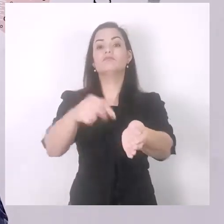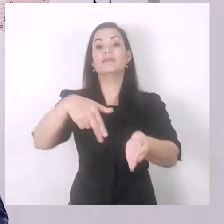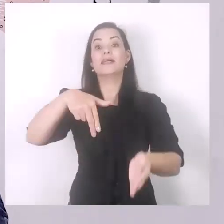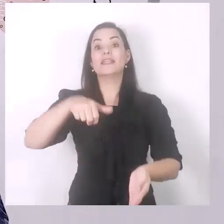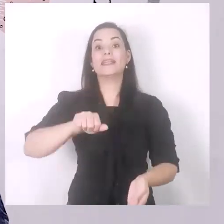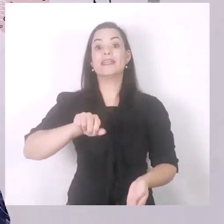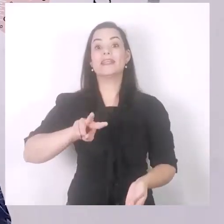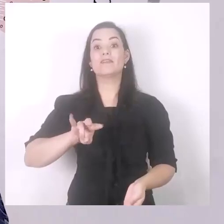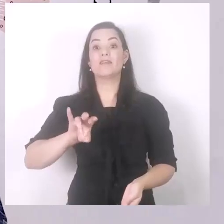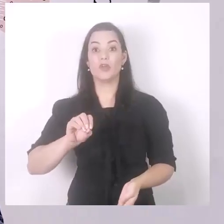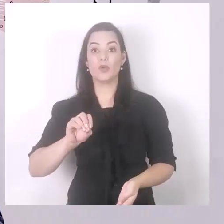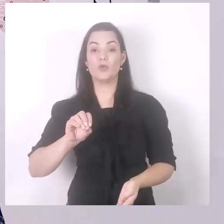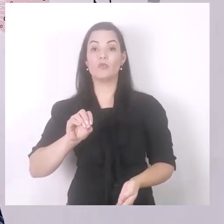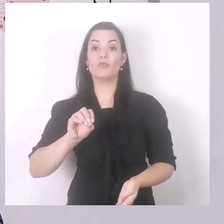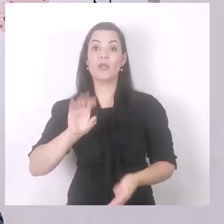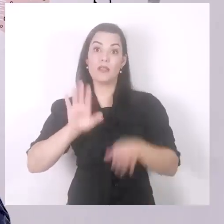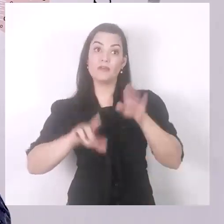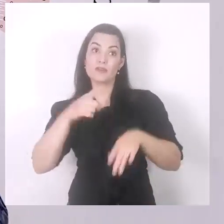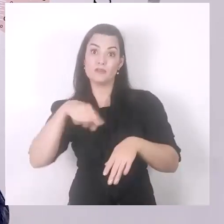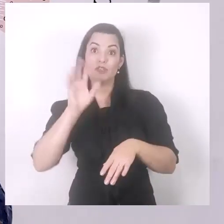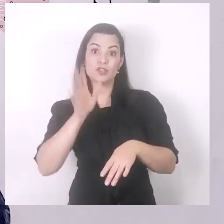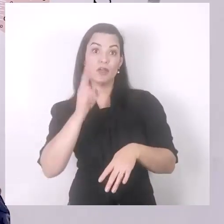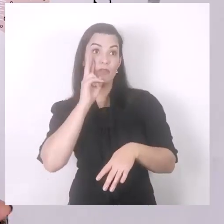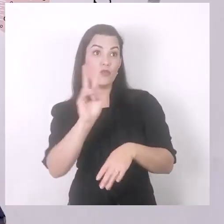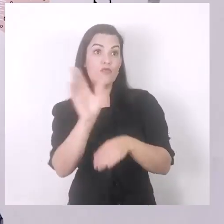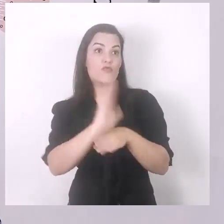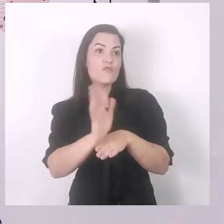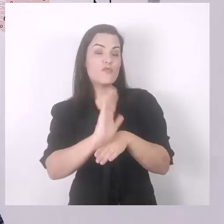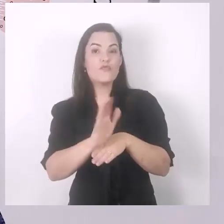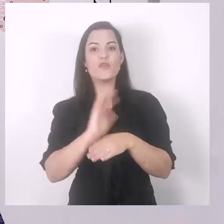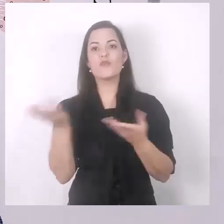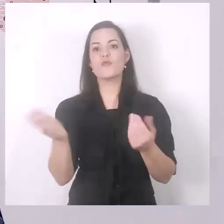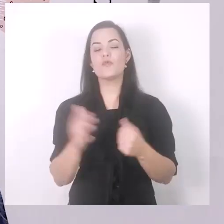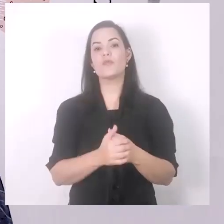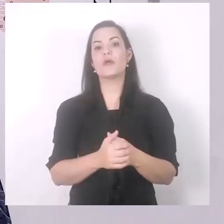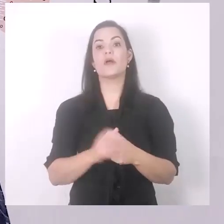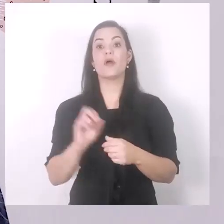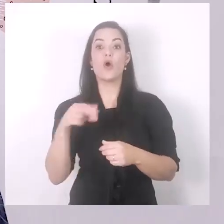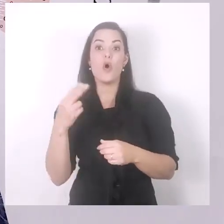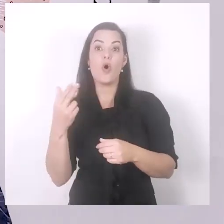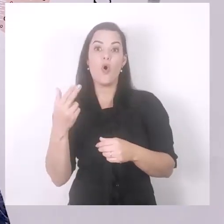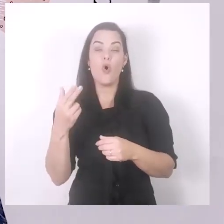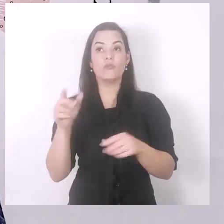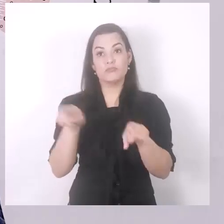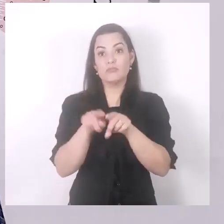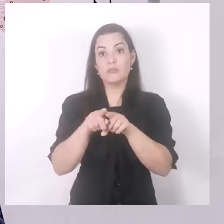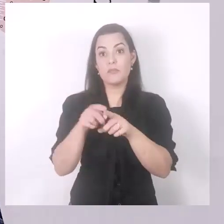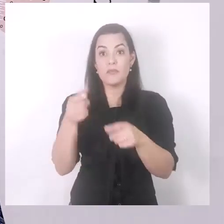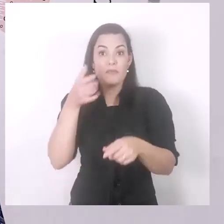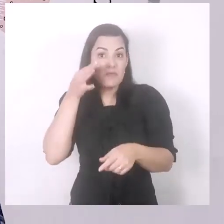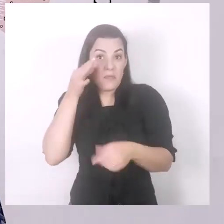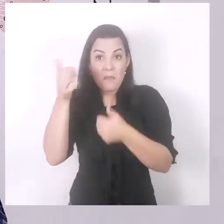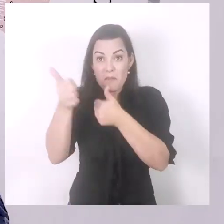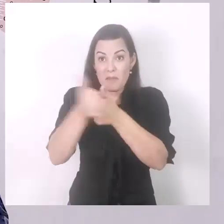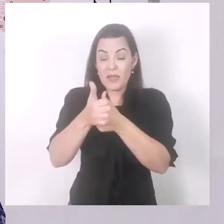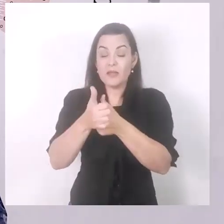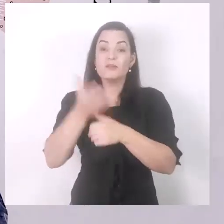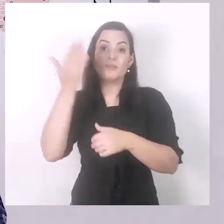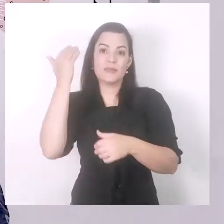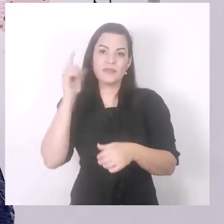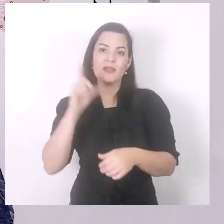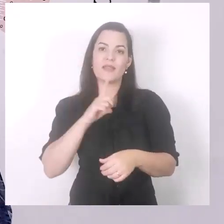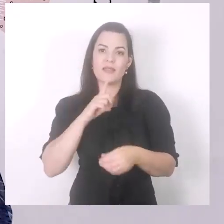de pertinho algum. Então, para longas distâncias, nós tínhamos o deslocamento marítimo